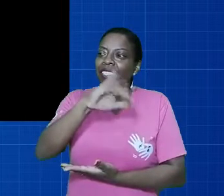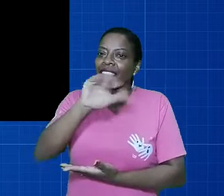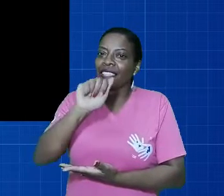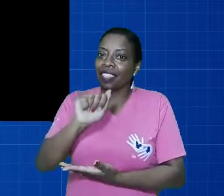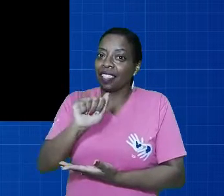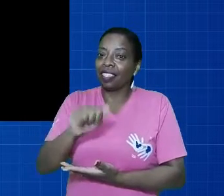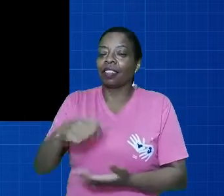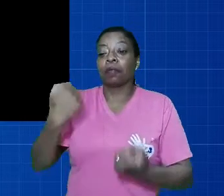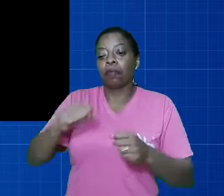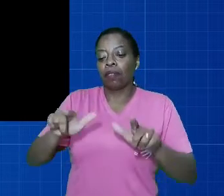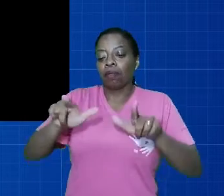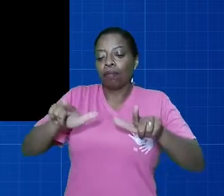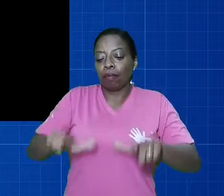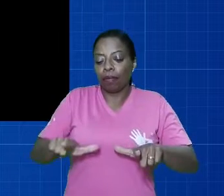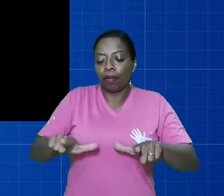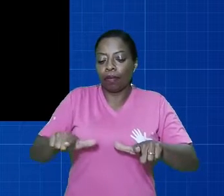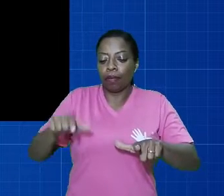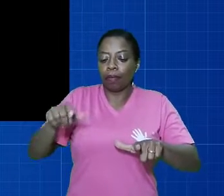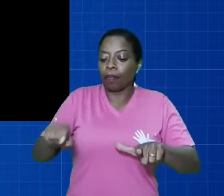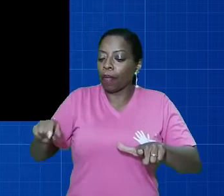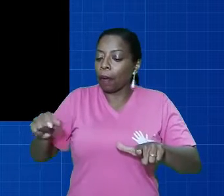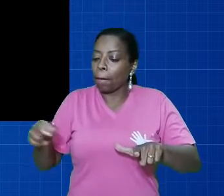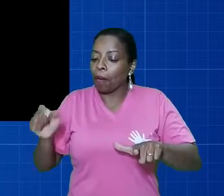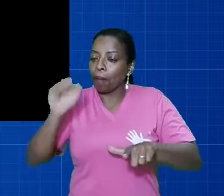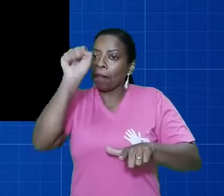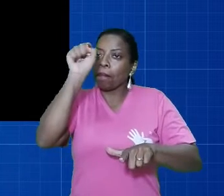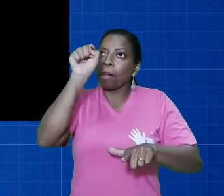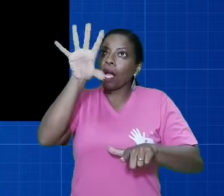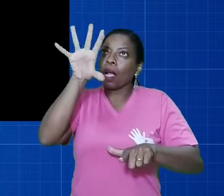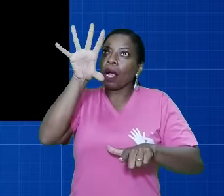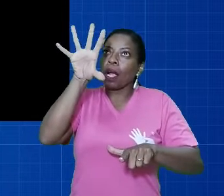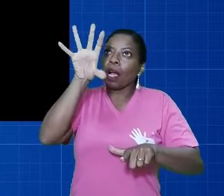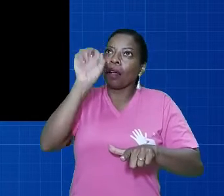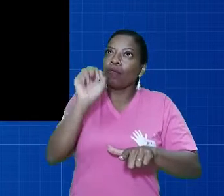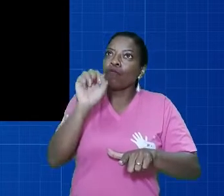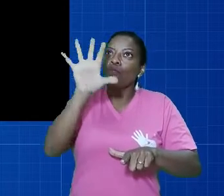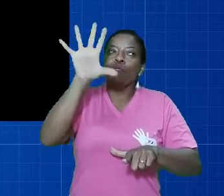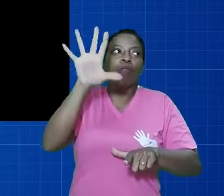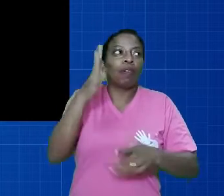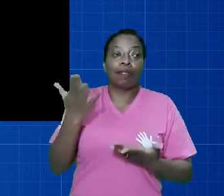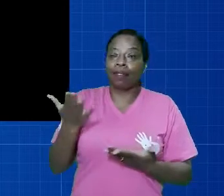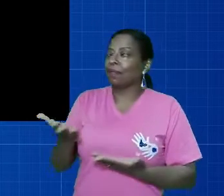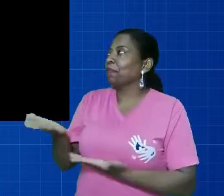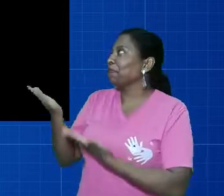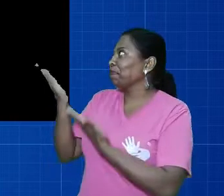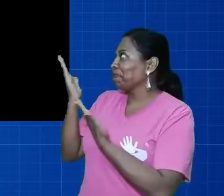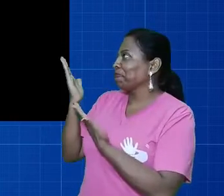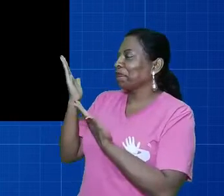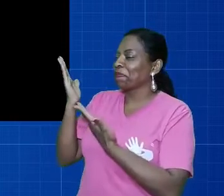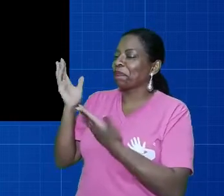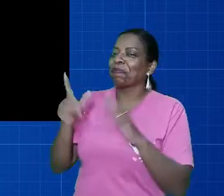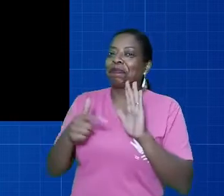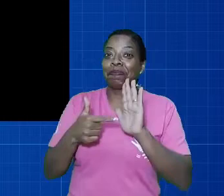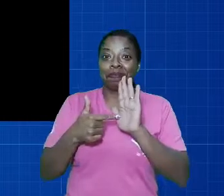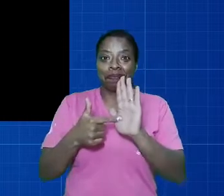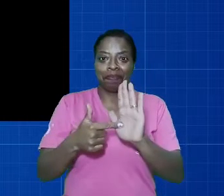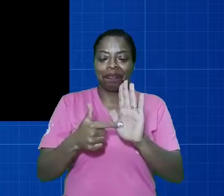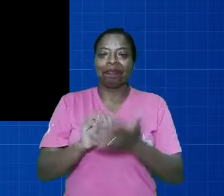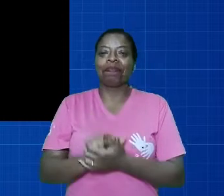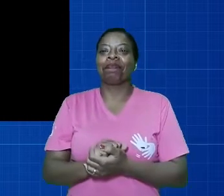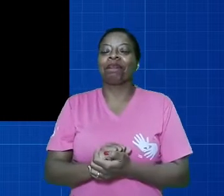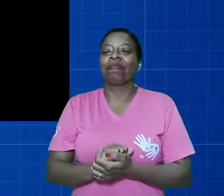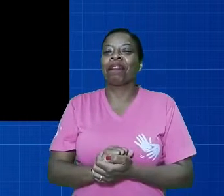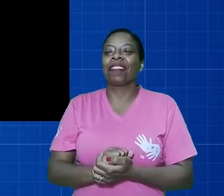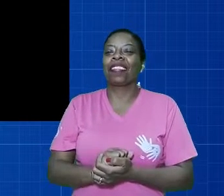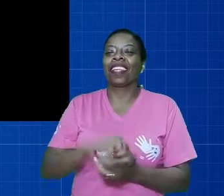Né? Se usava o Eu retroprojetor, lembro, eu lembro. né? Para mostrar. Então, essa aqui era uma imagem, né? É uma imagem da arte grega,